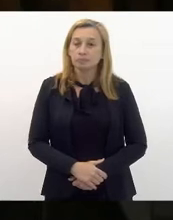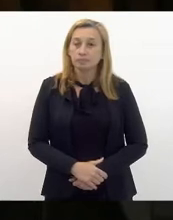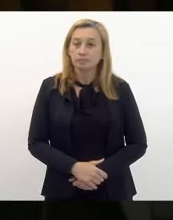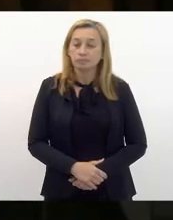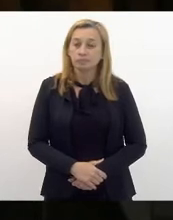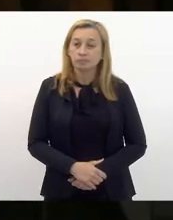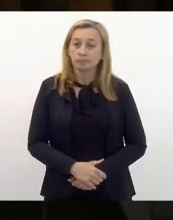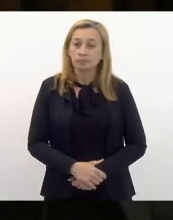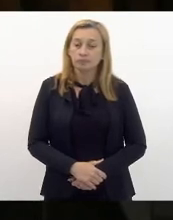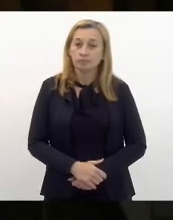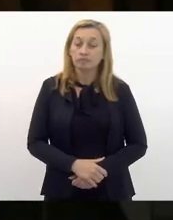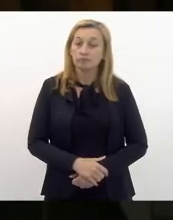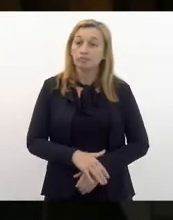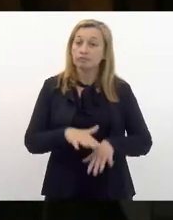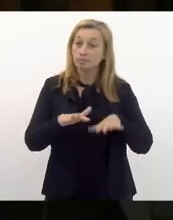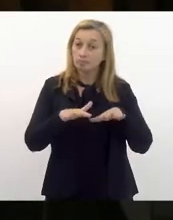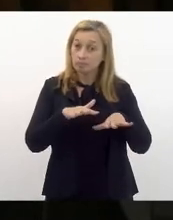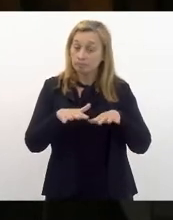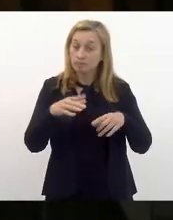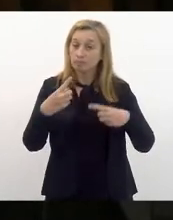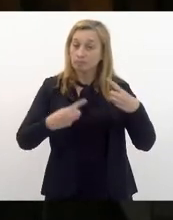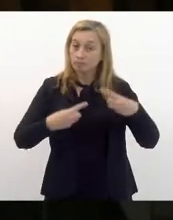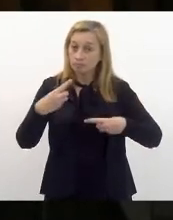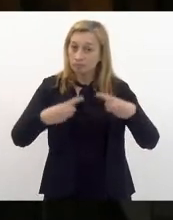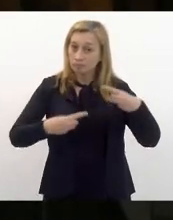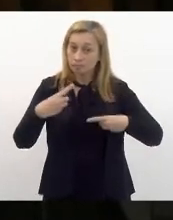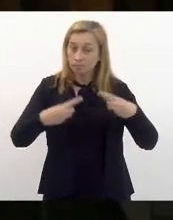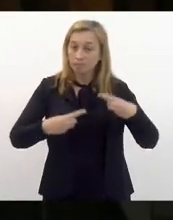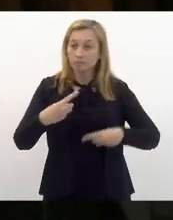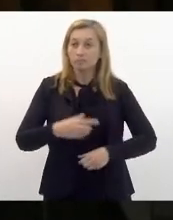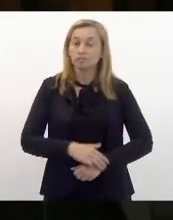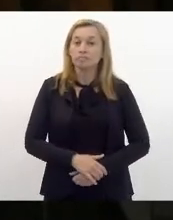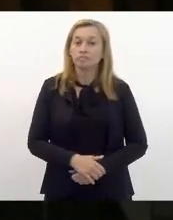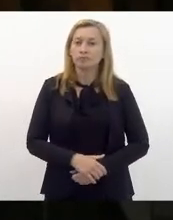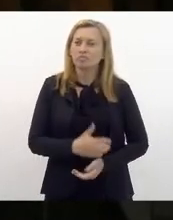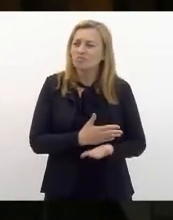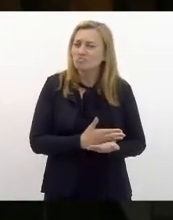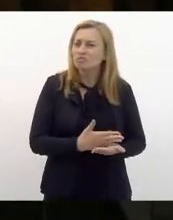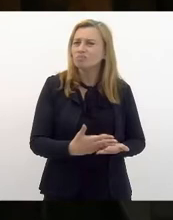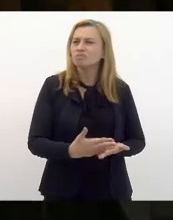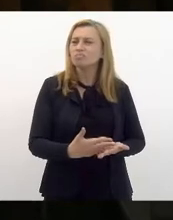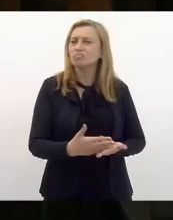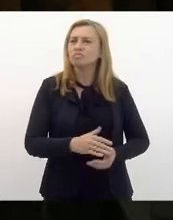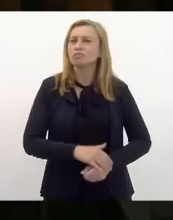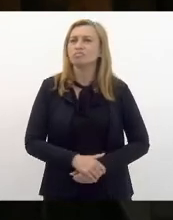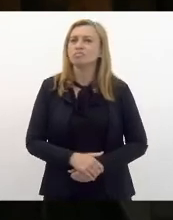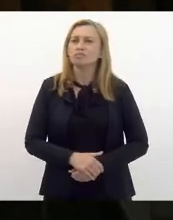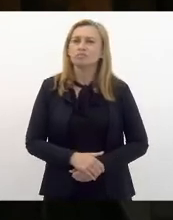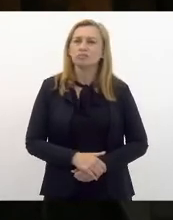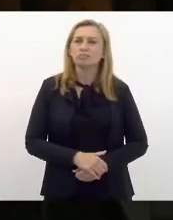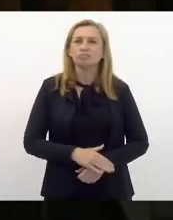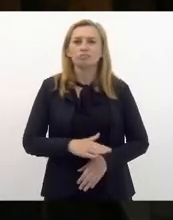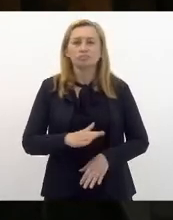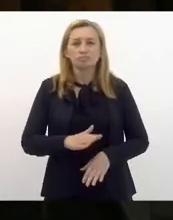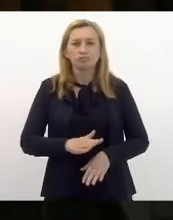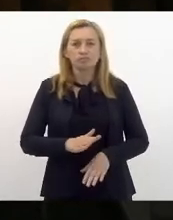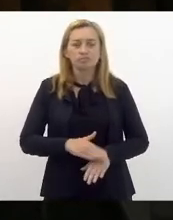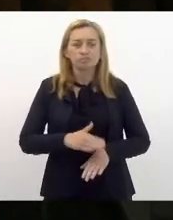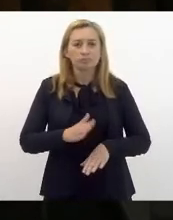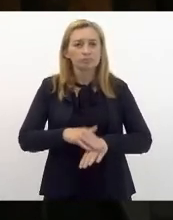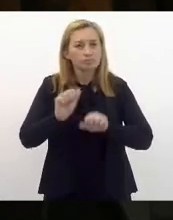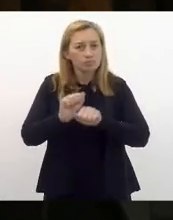bom E com isso as movimentações políticas começam a ficar cada vez mais